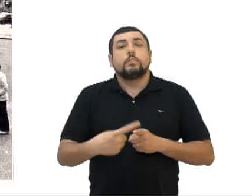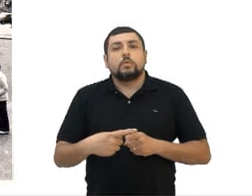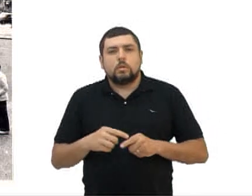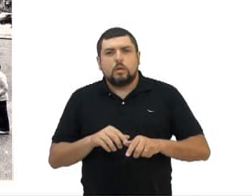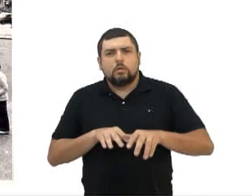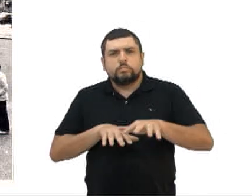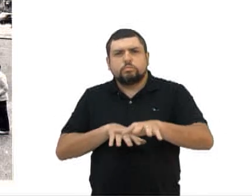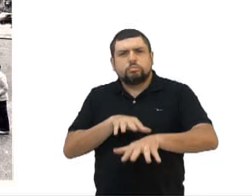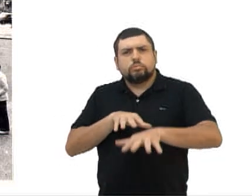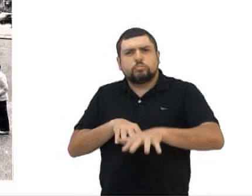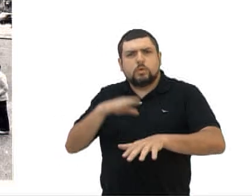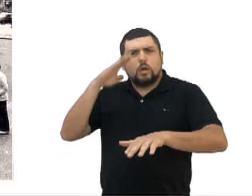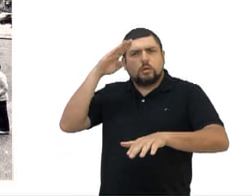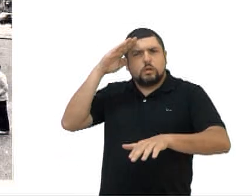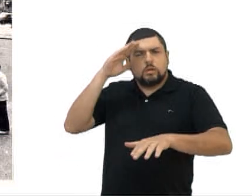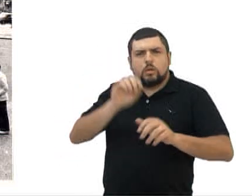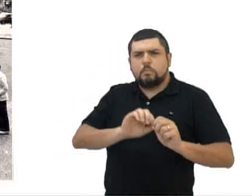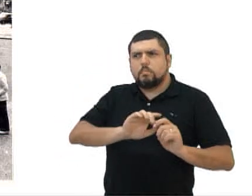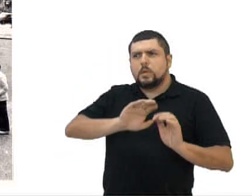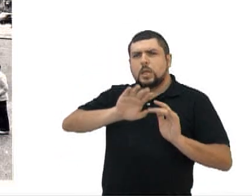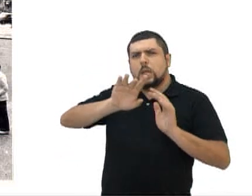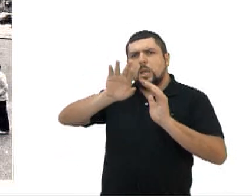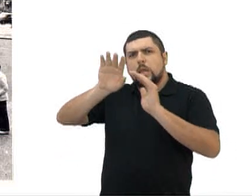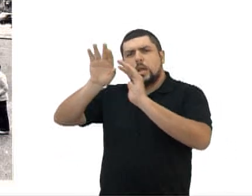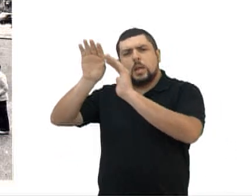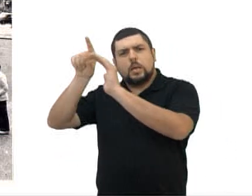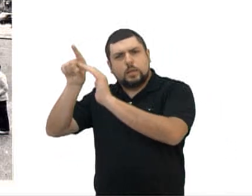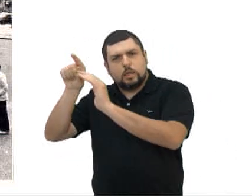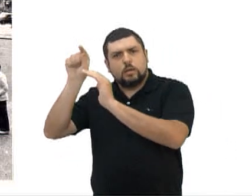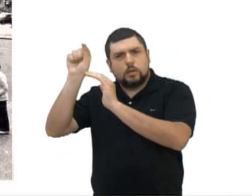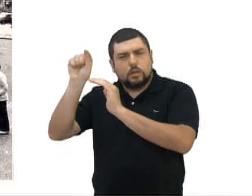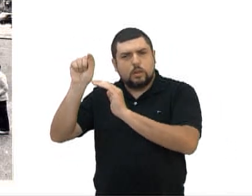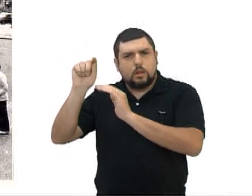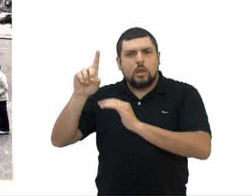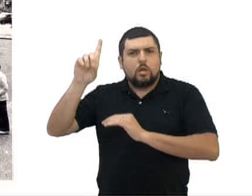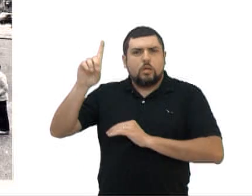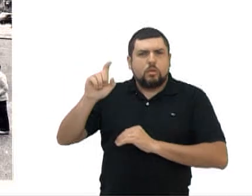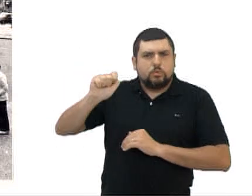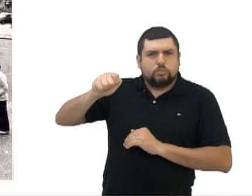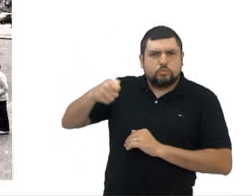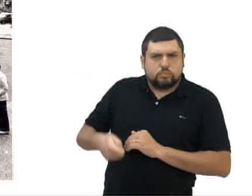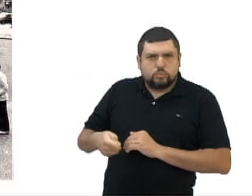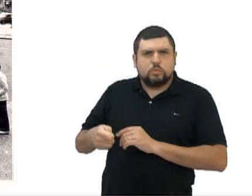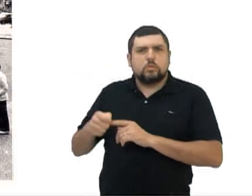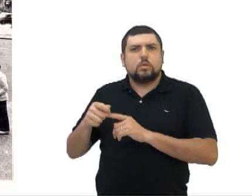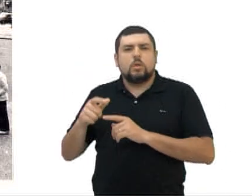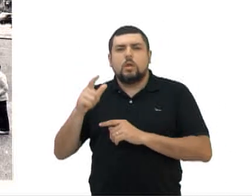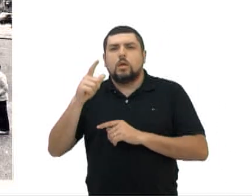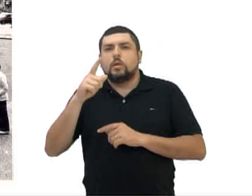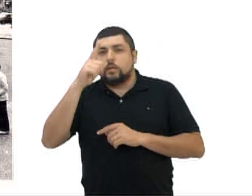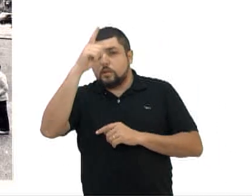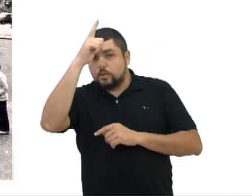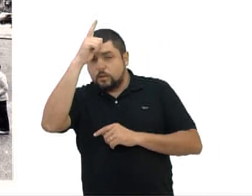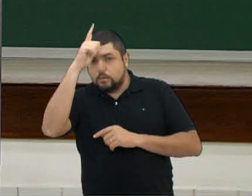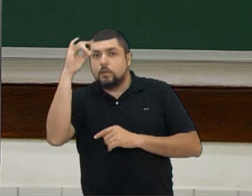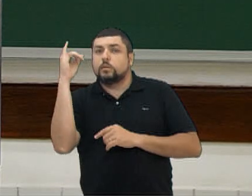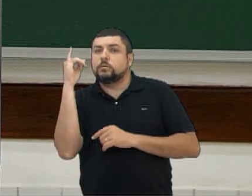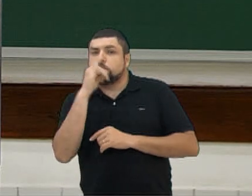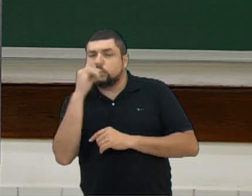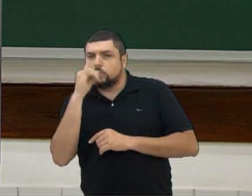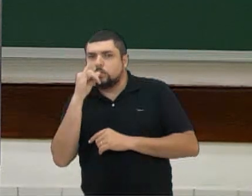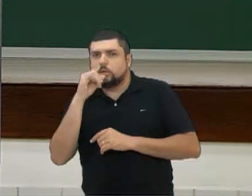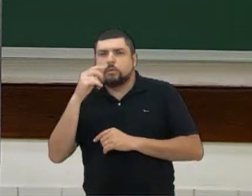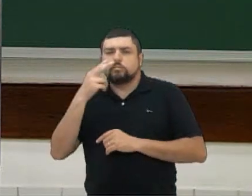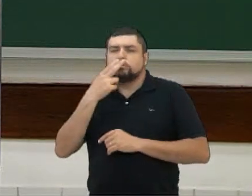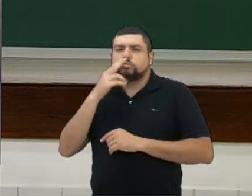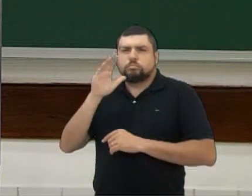Europa lutando contra dois regimes de ditadores, que eram o Mussolini na Itália e o Hitler na Alemanha, não fazia